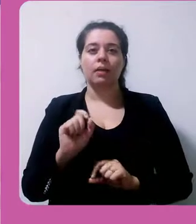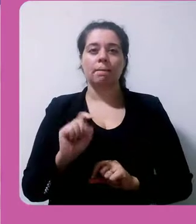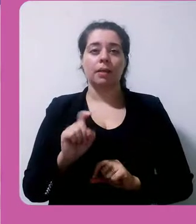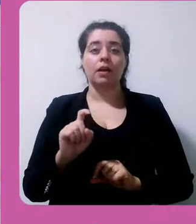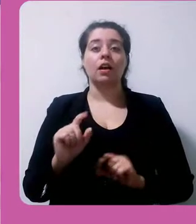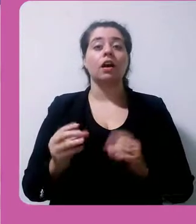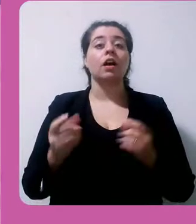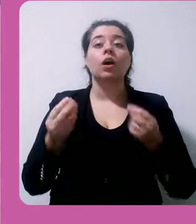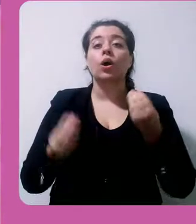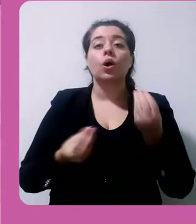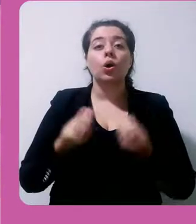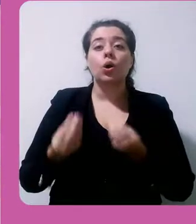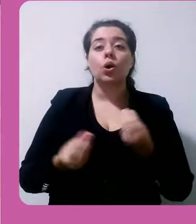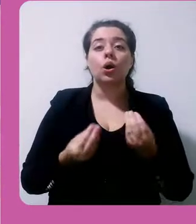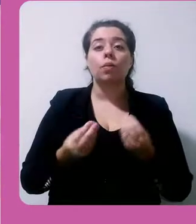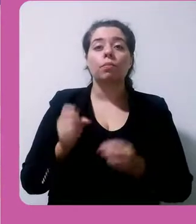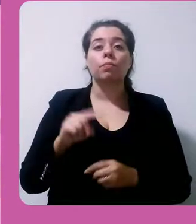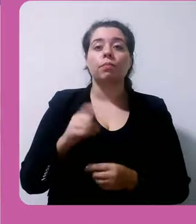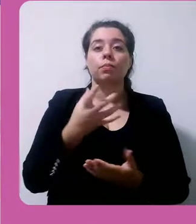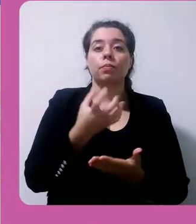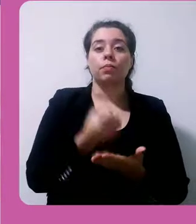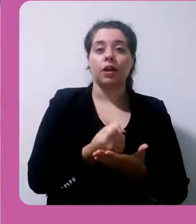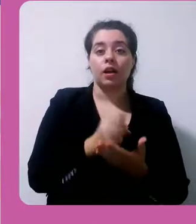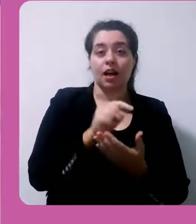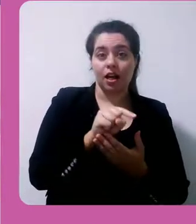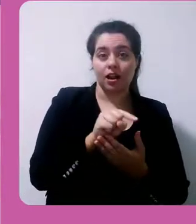do item para qual você quer arrastar.